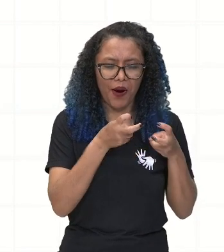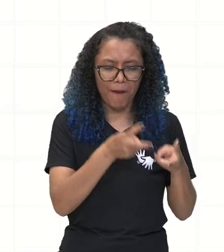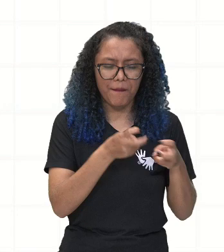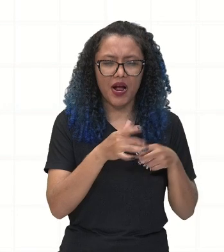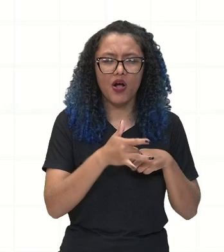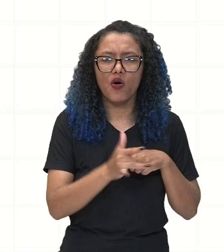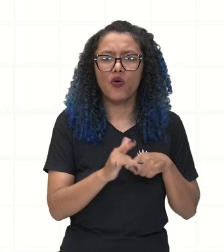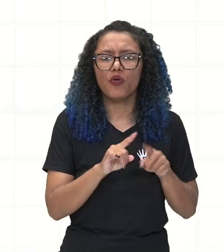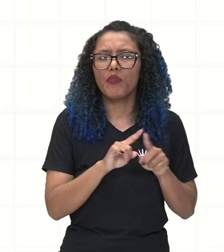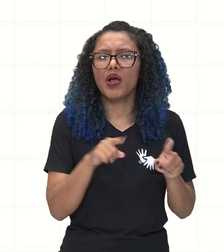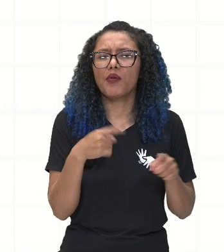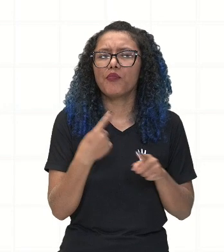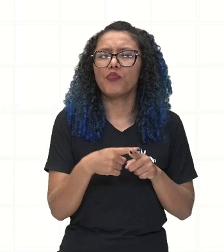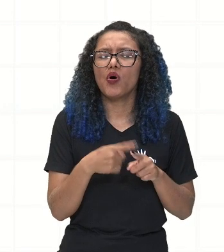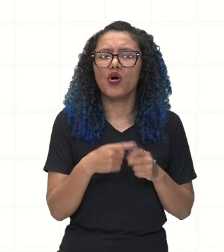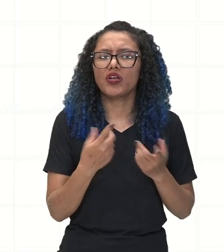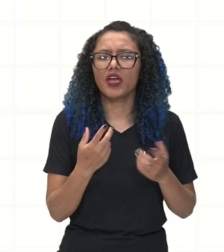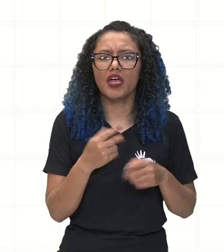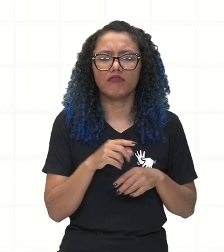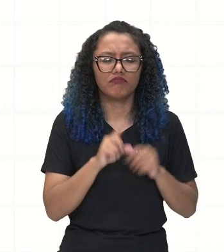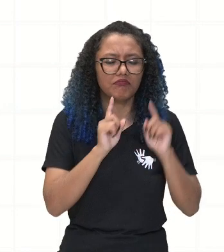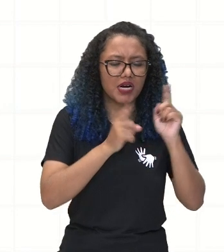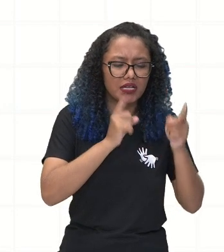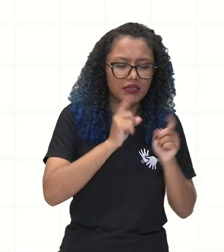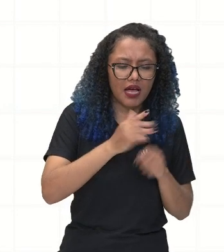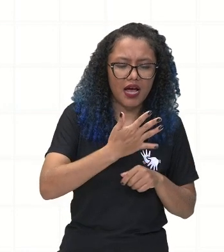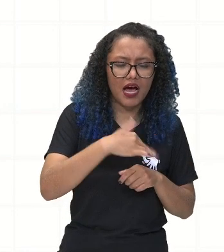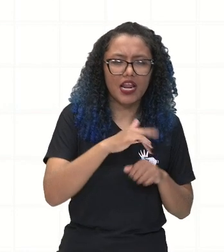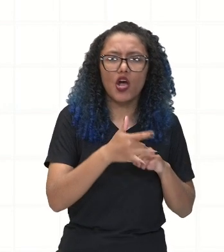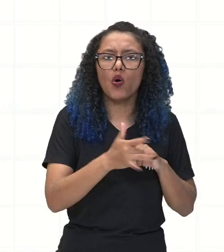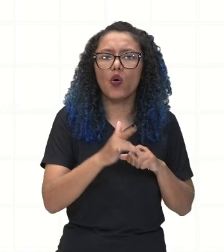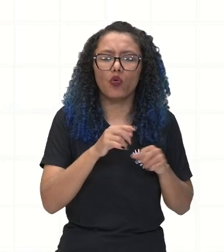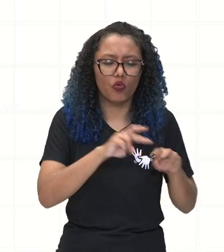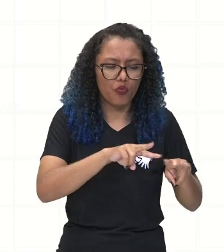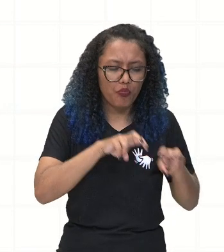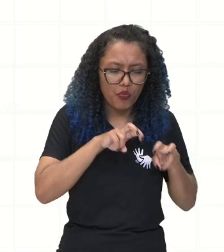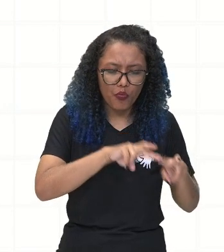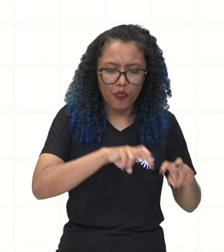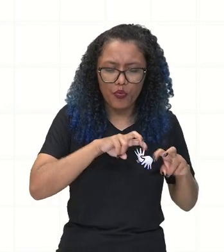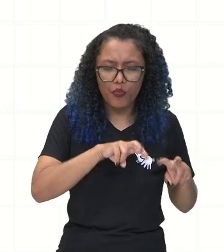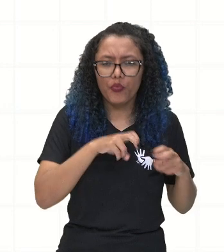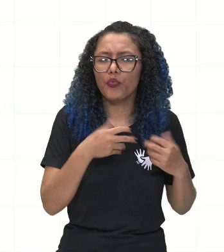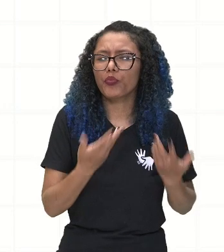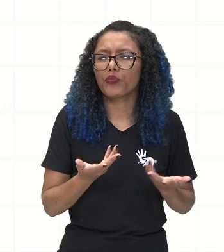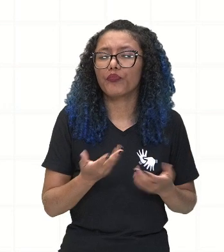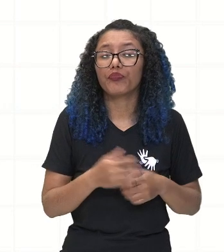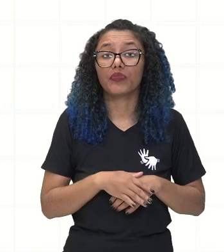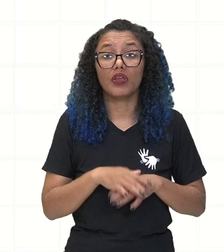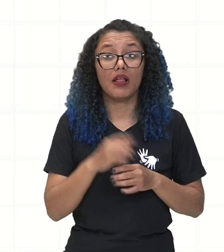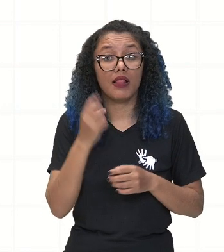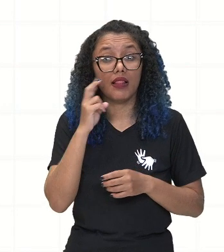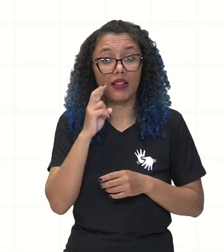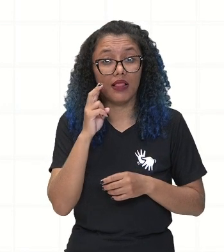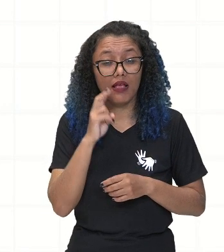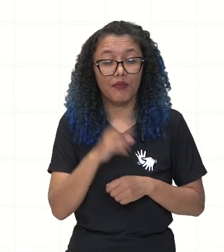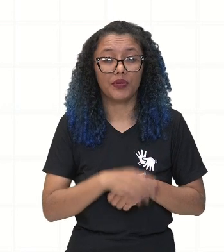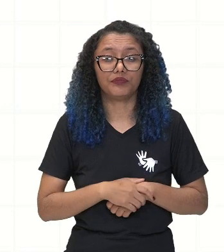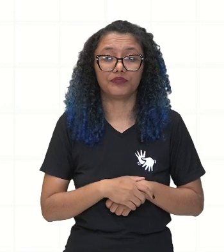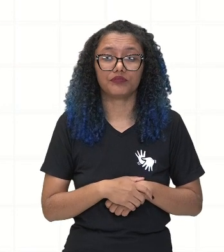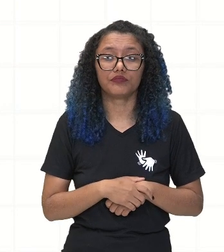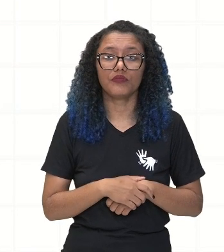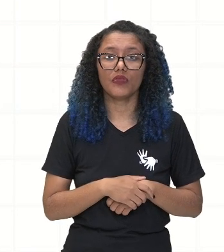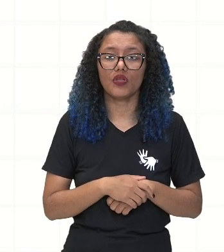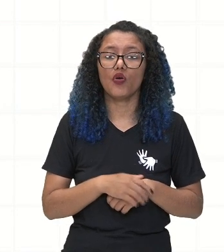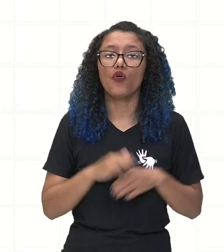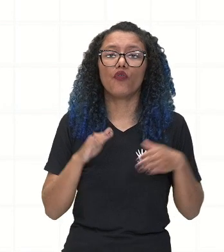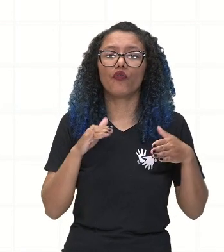eram únicos a comandar a exploração de ouro? Lembra que a política econômica adotada pela Espanha era o